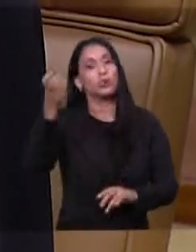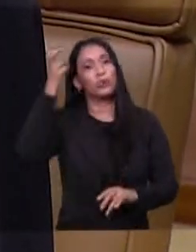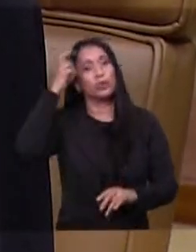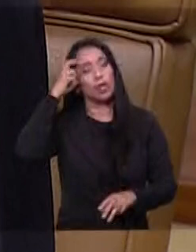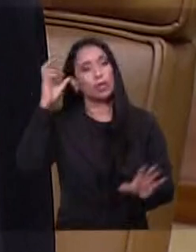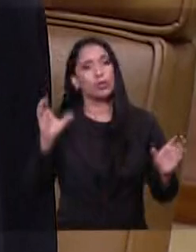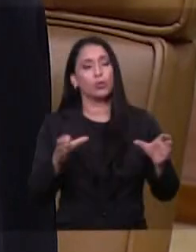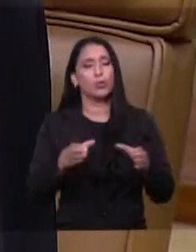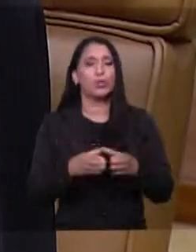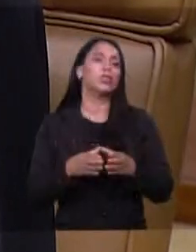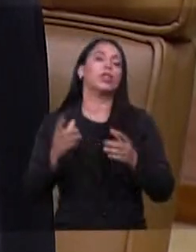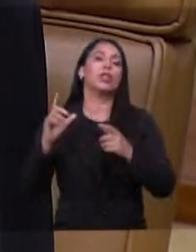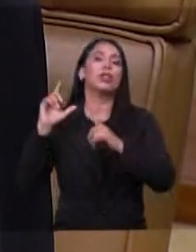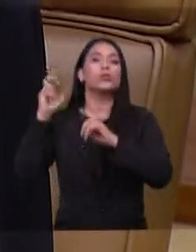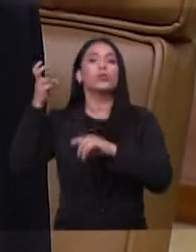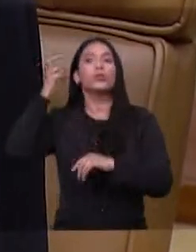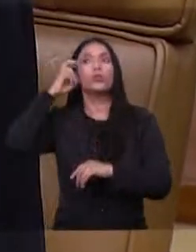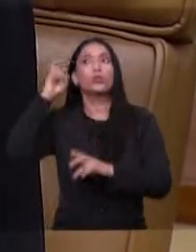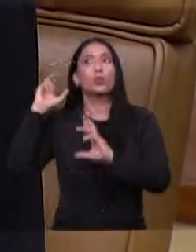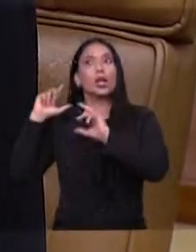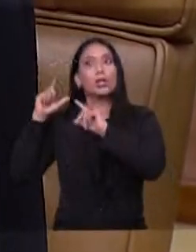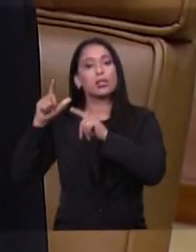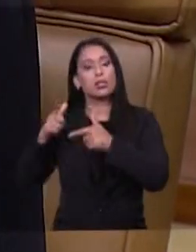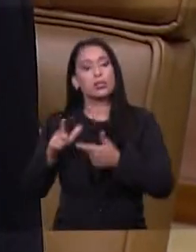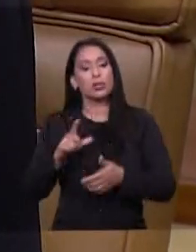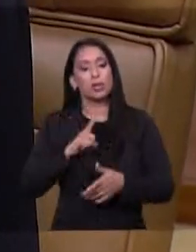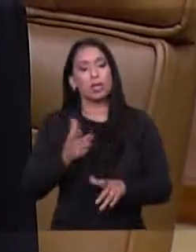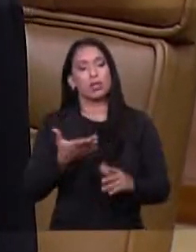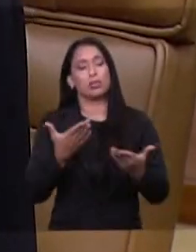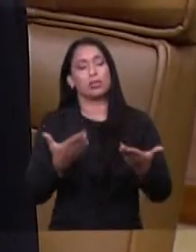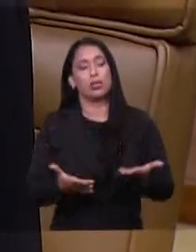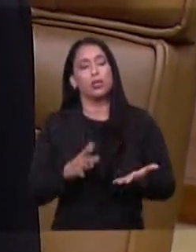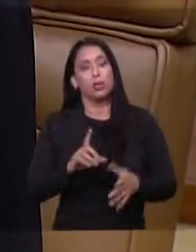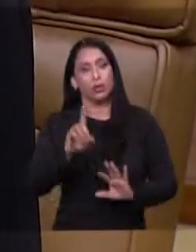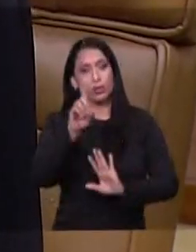tradicionais e, consequentemente, os respectivos direitos de propriedade